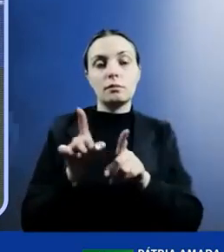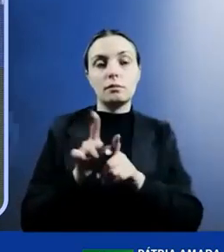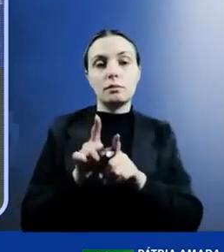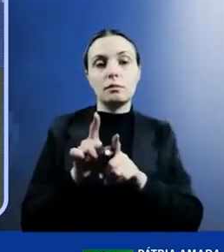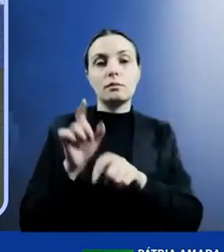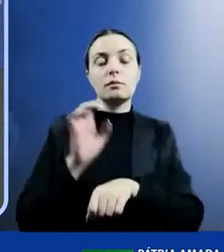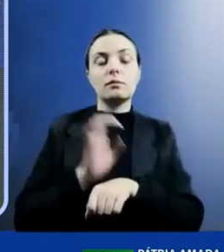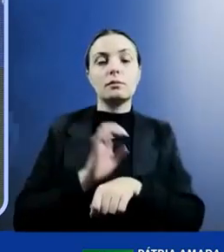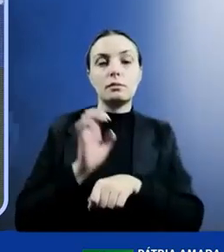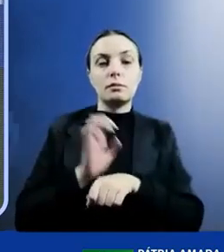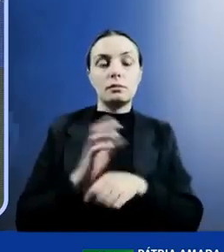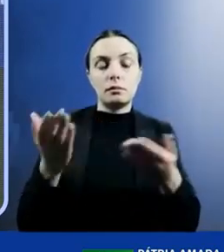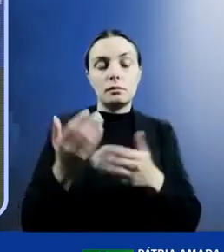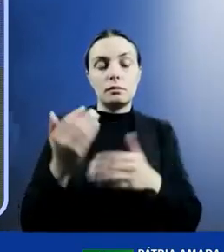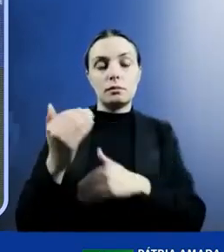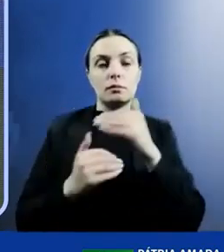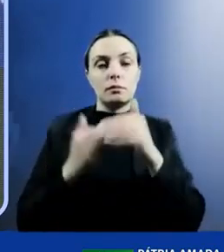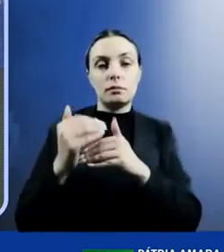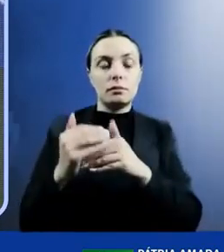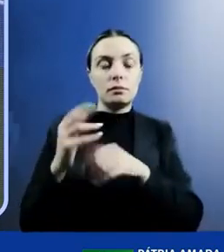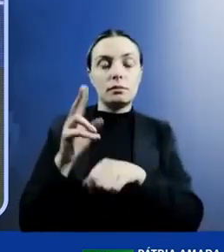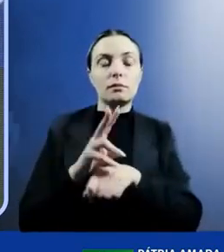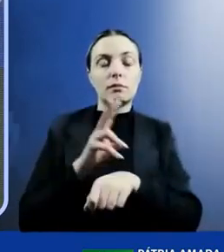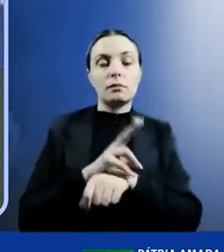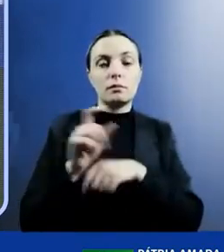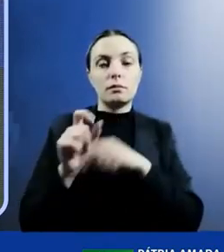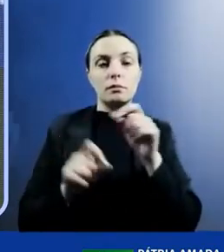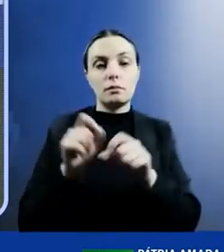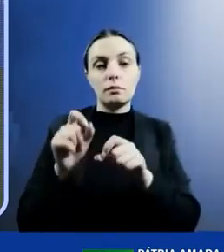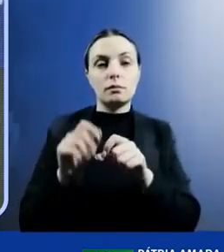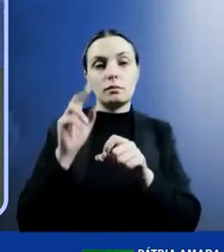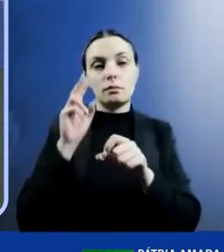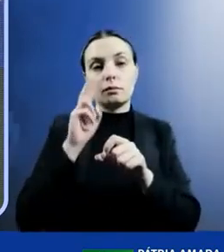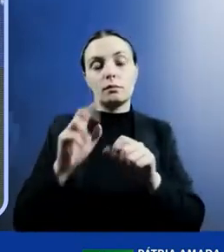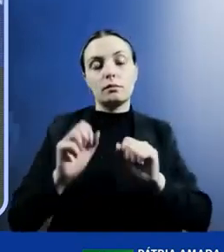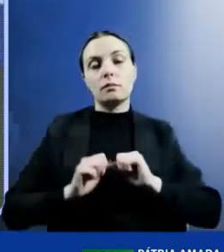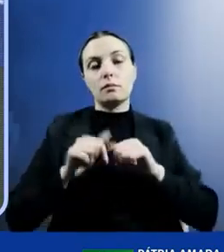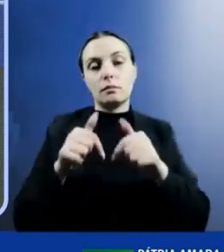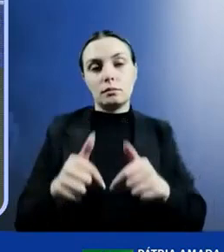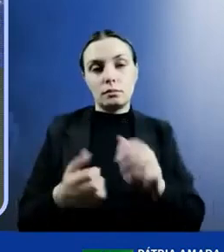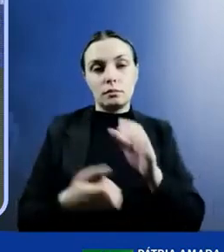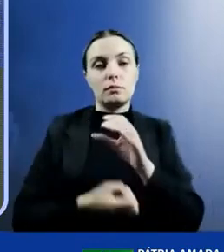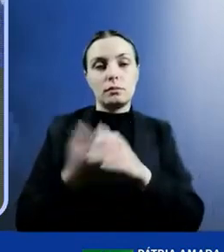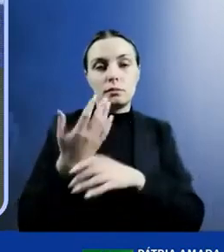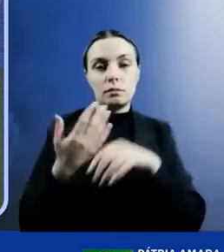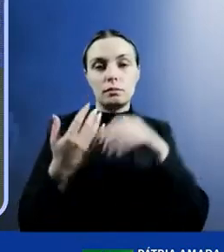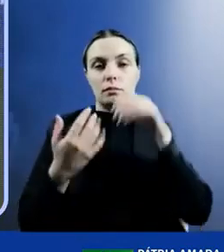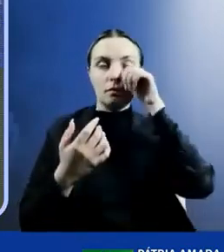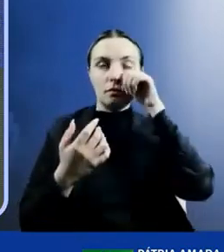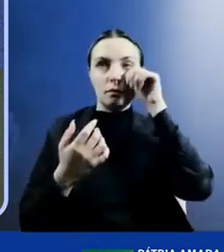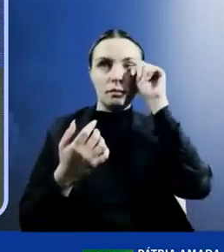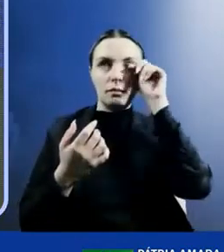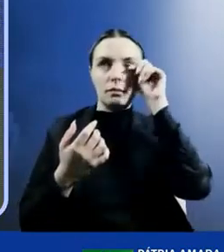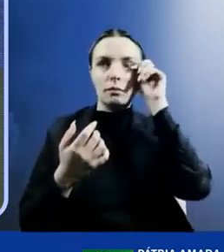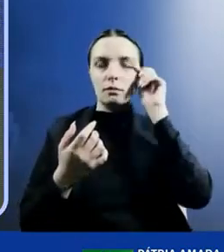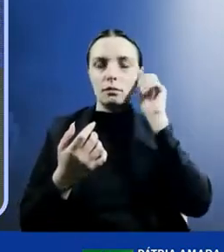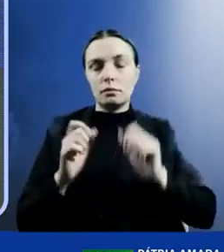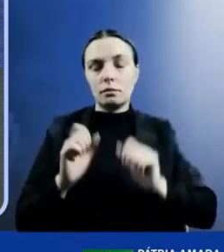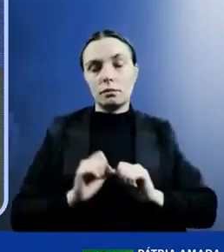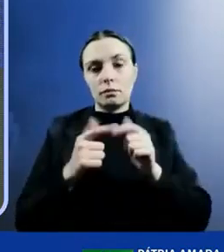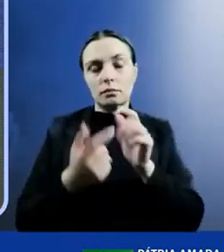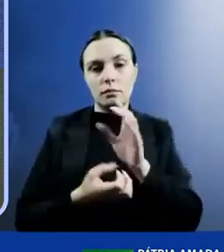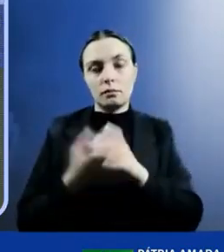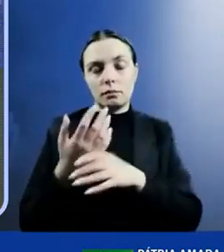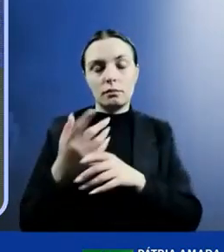neste processo? A gente tem iniciativas, acho que bastante consistentes, que têm feito